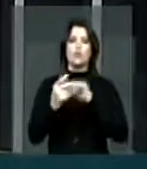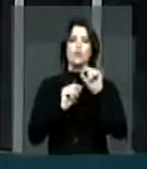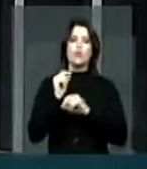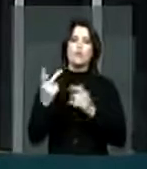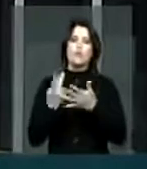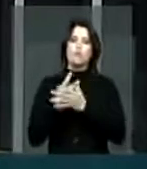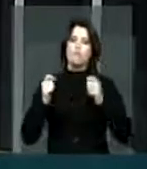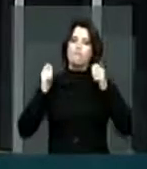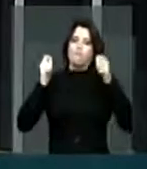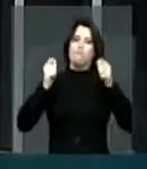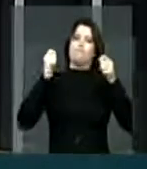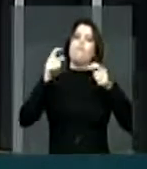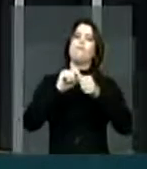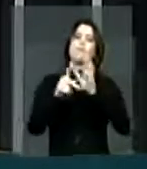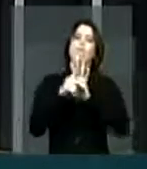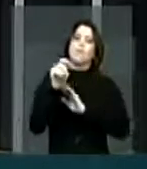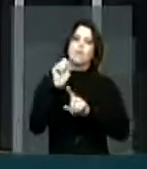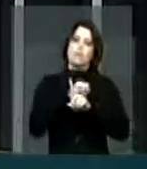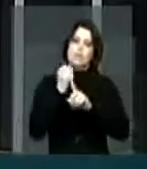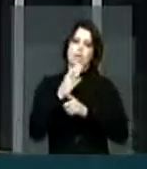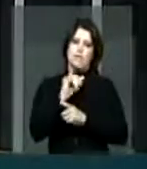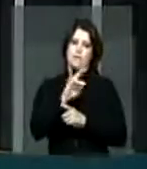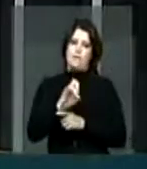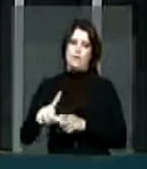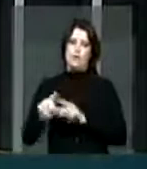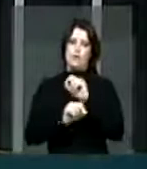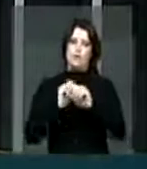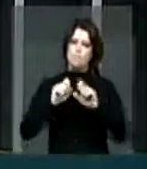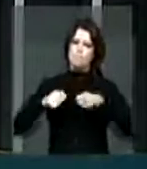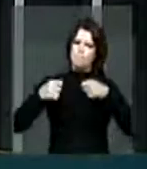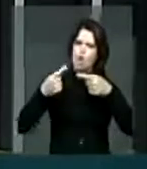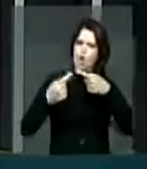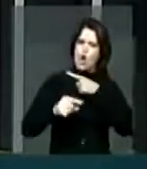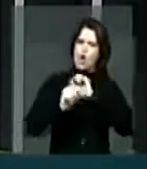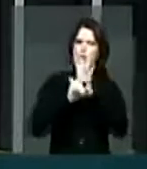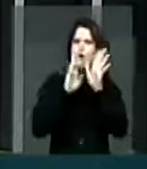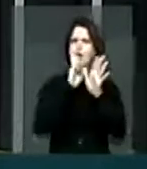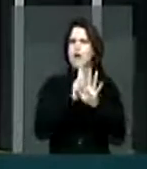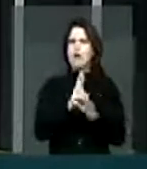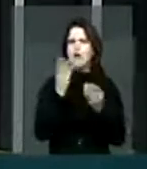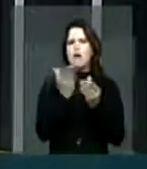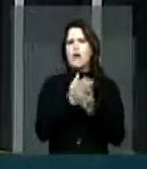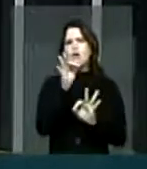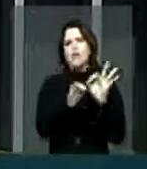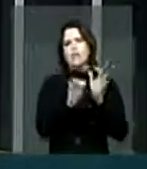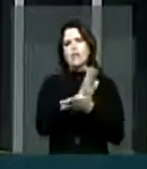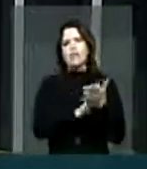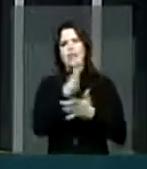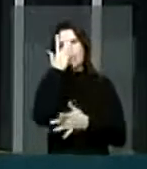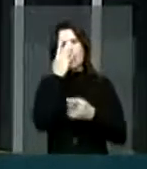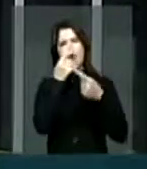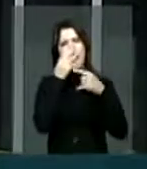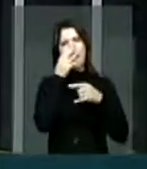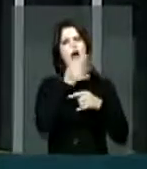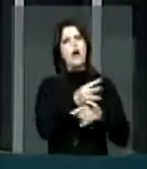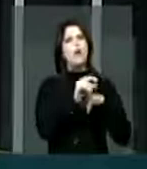ato promovido pela sociedade civil, em protesto pelo não julgamento dos acusados